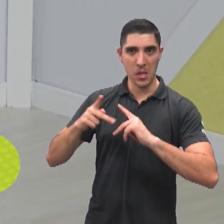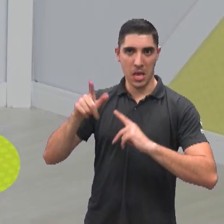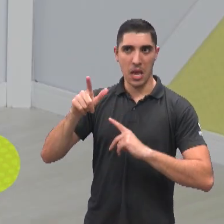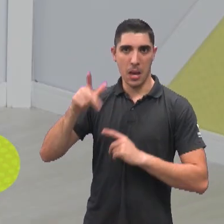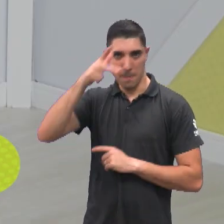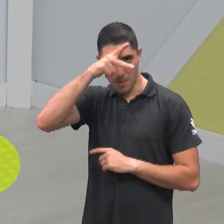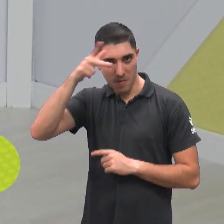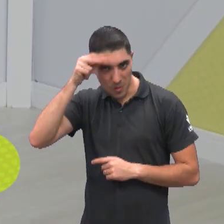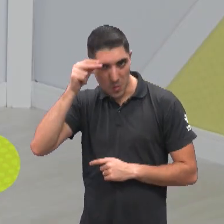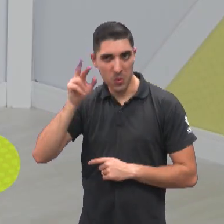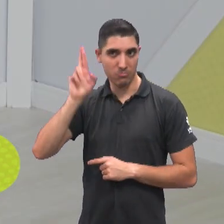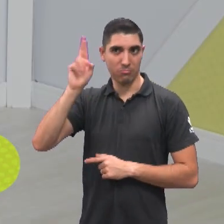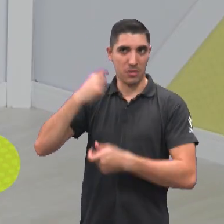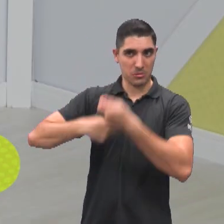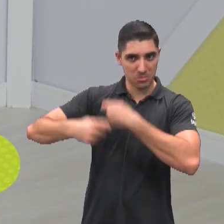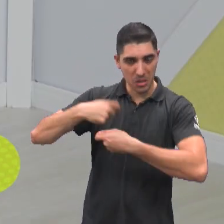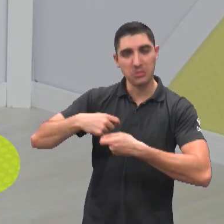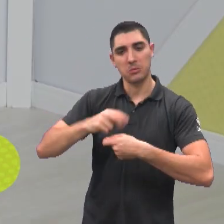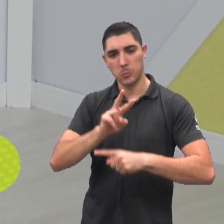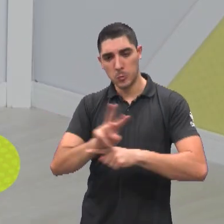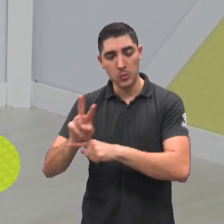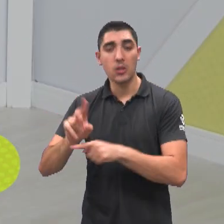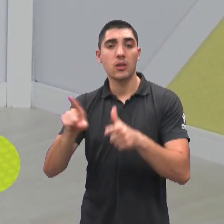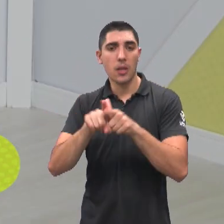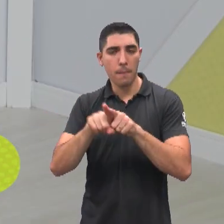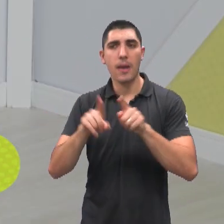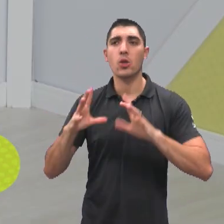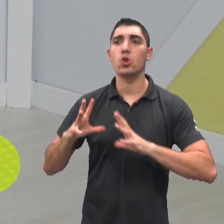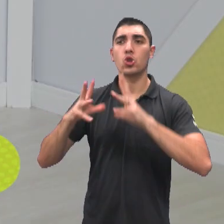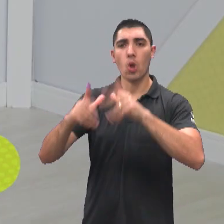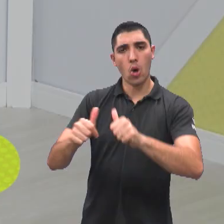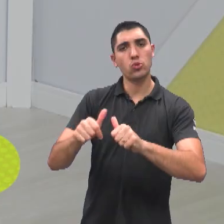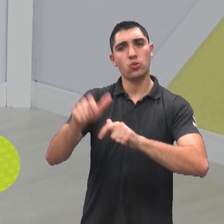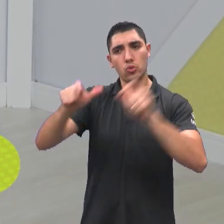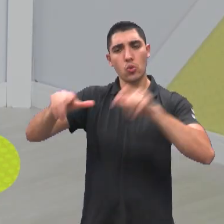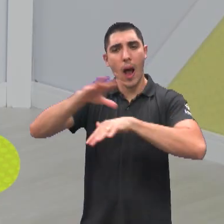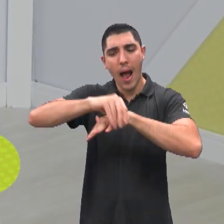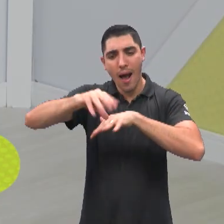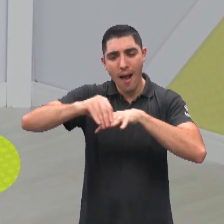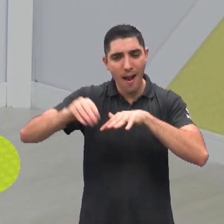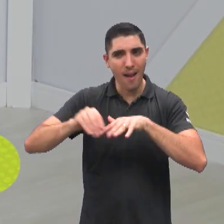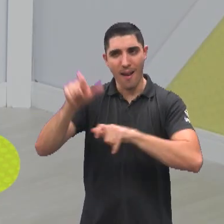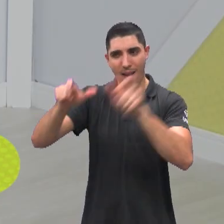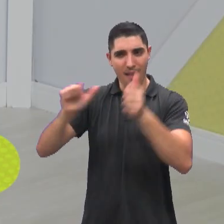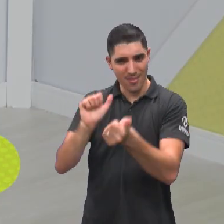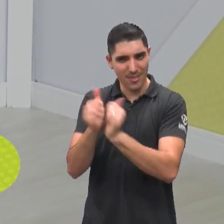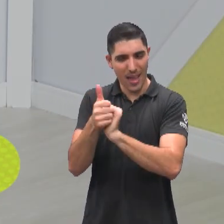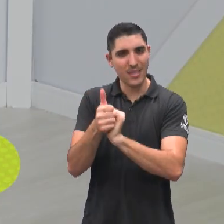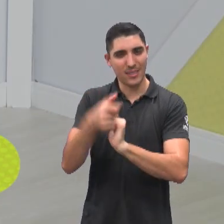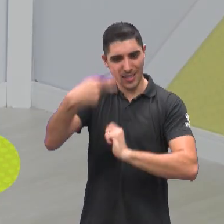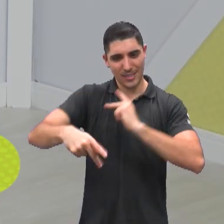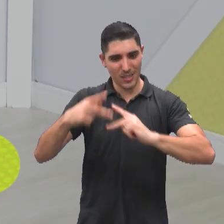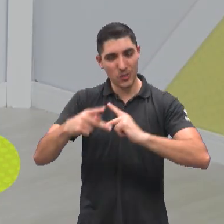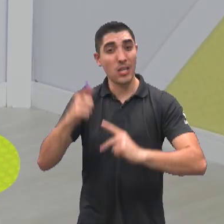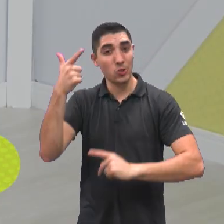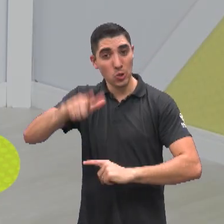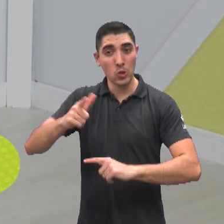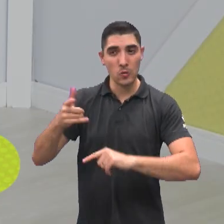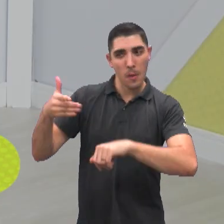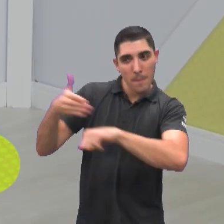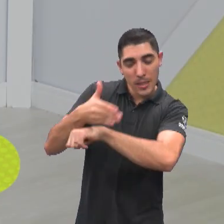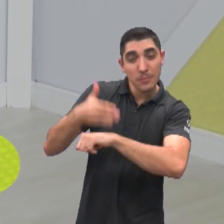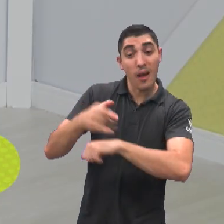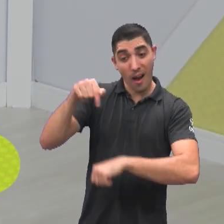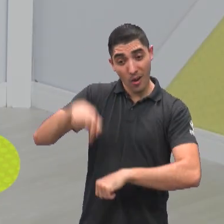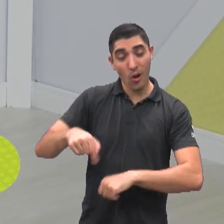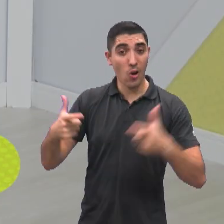que vêm para cá e os atletas de São José dos Campos, que vão representar muito bem em busca de mais um título de jogos regionais, desta vez aqui em